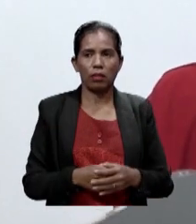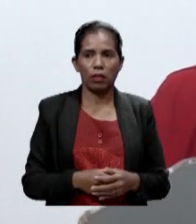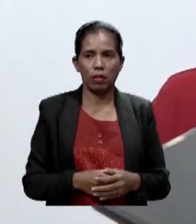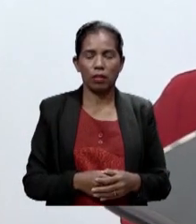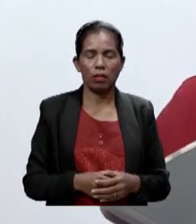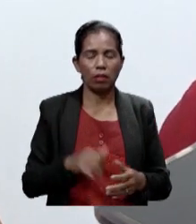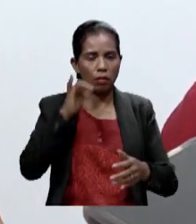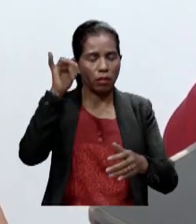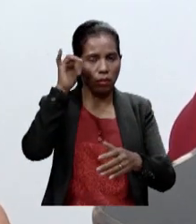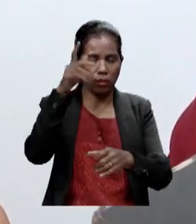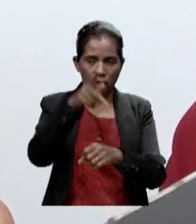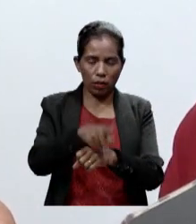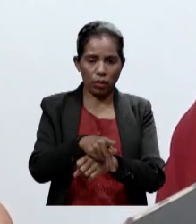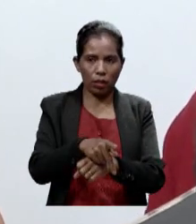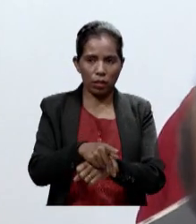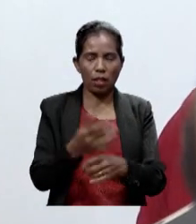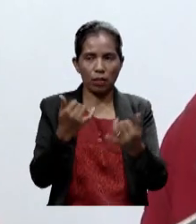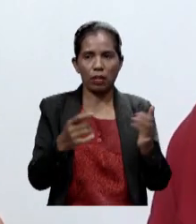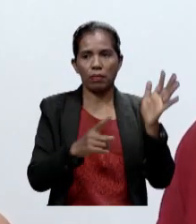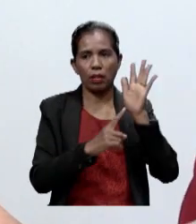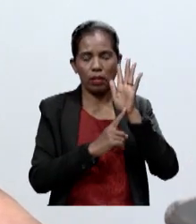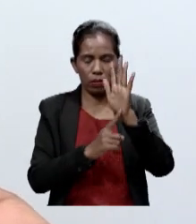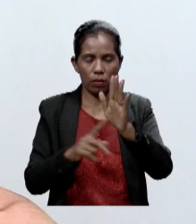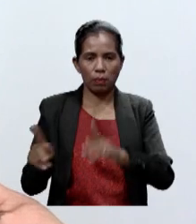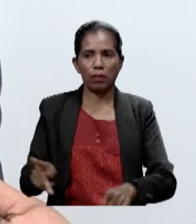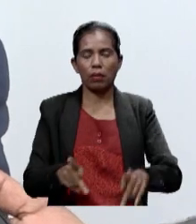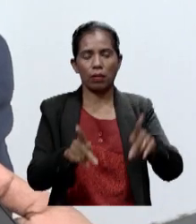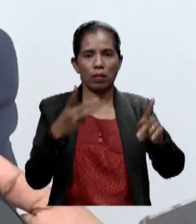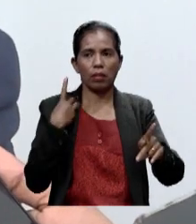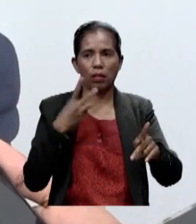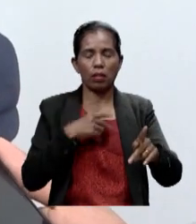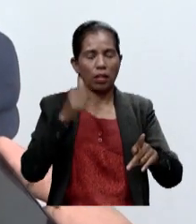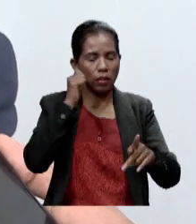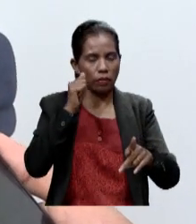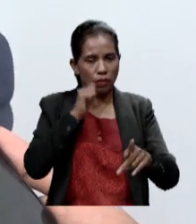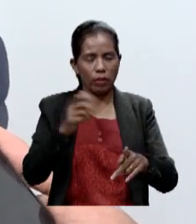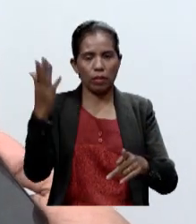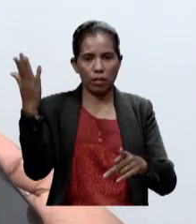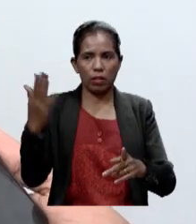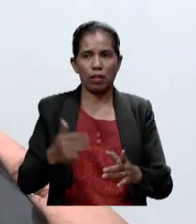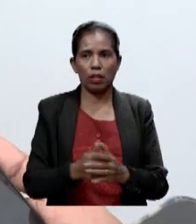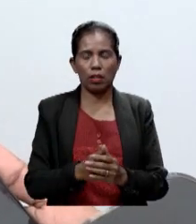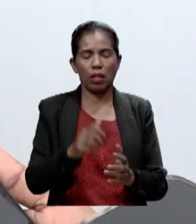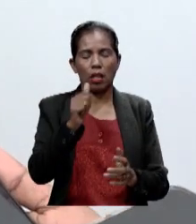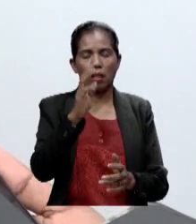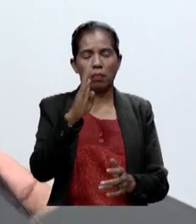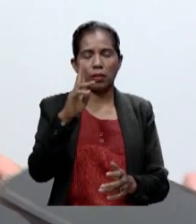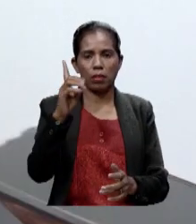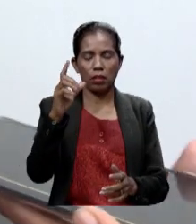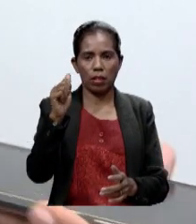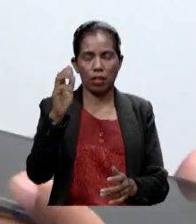hurkala agora ita bele fosa yono ba publiku kata kita ni ambe feton sira nebe iha Abu Dhabi